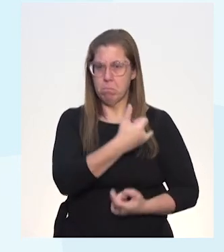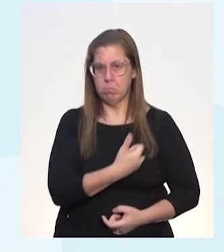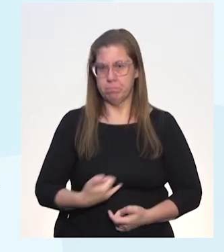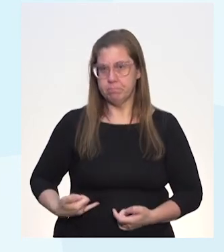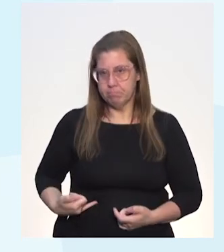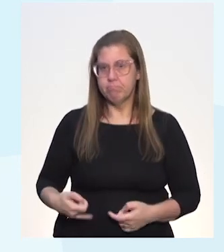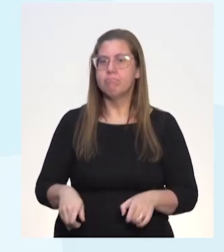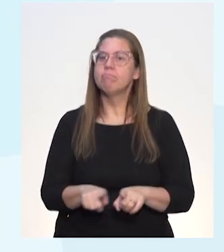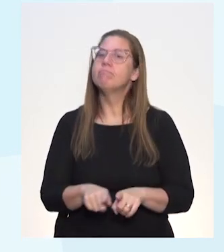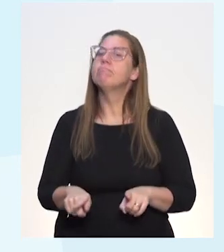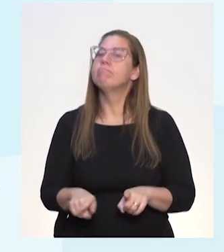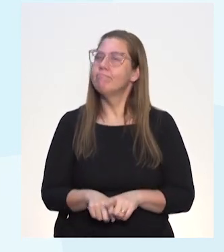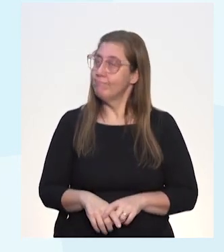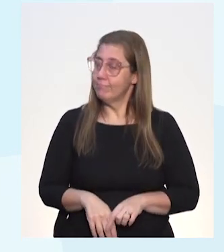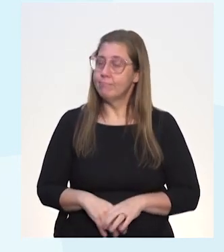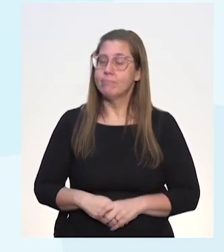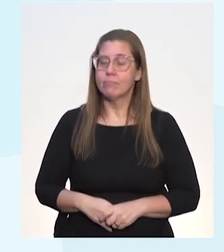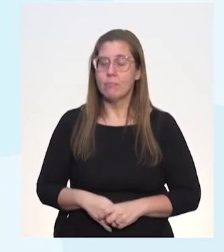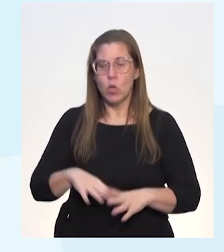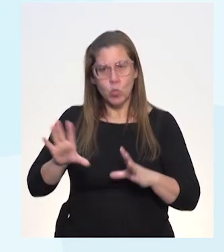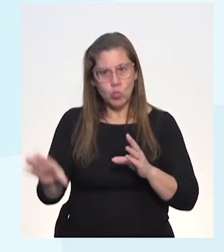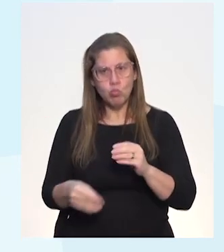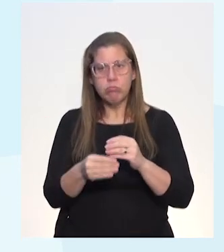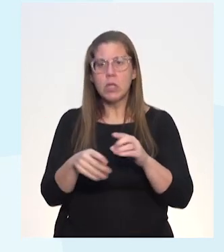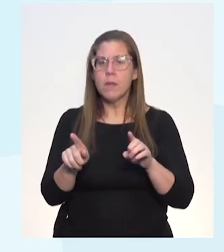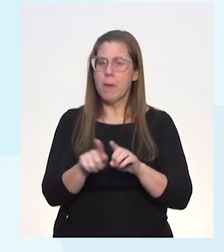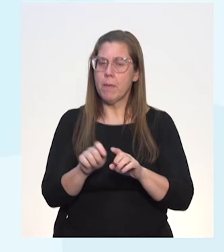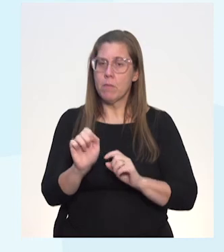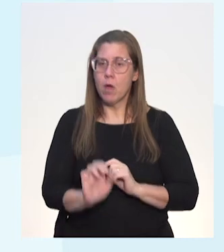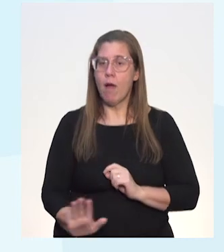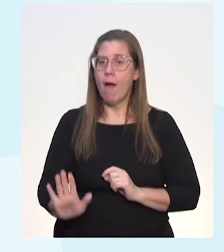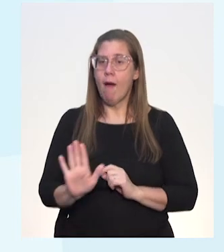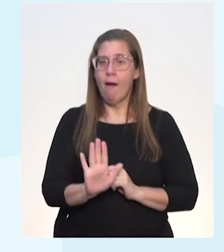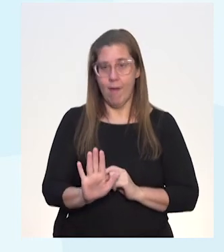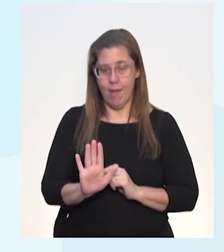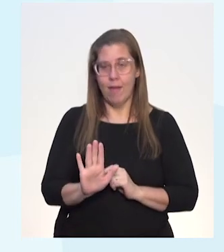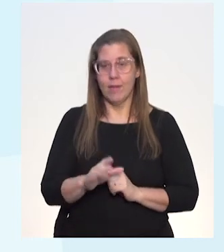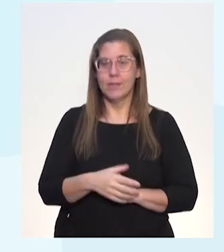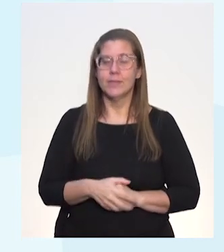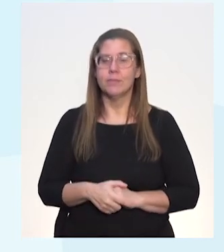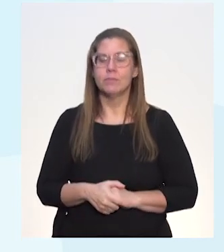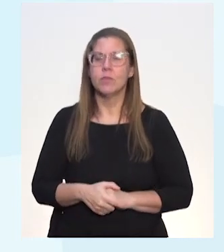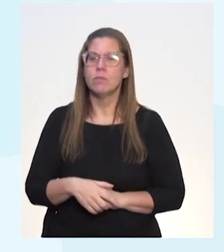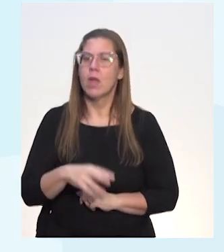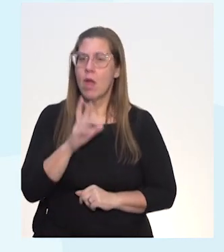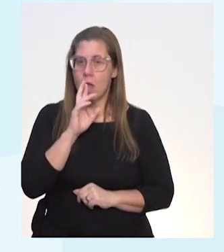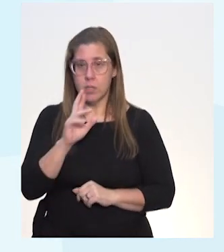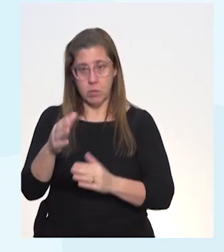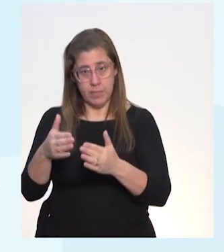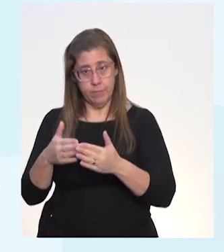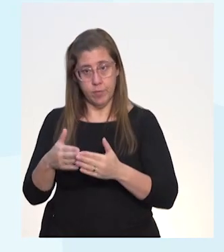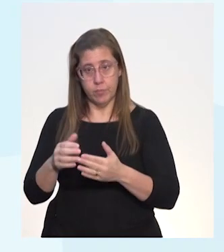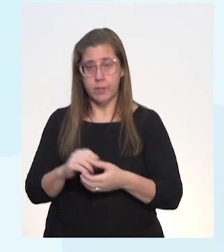incluindo aí parte dele que fica ali na Ásia Menor, que é a questão da Turquia. Vamos colocar a resposta, por